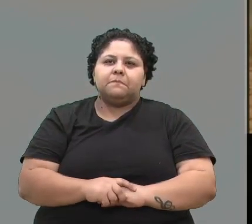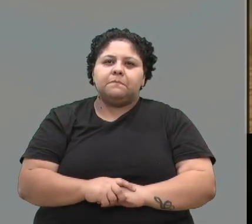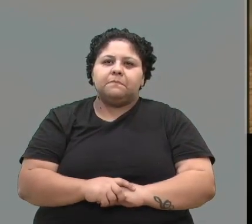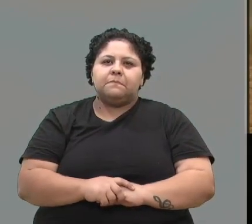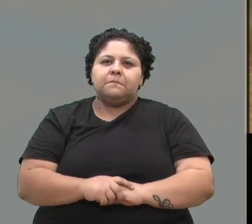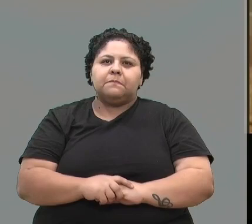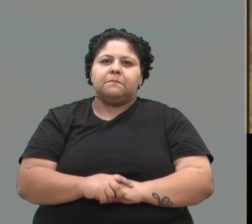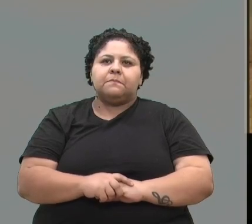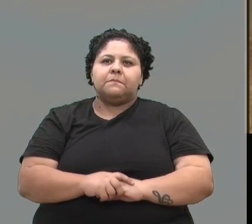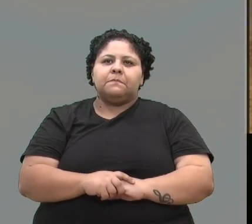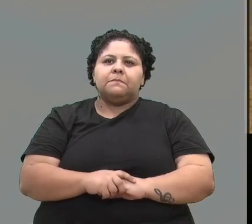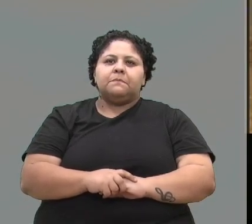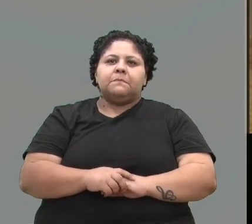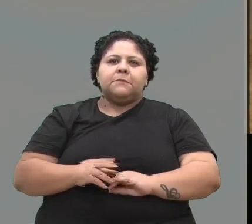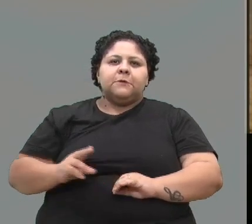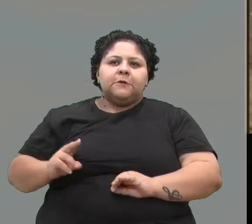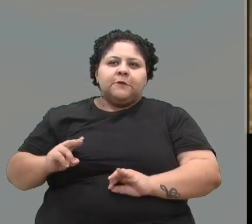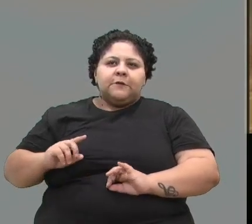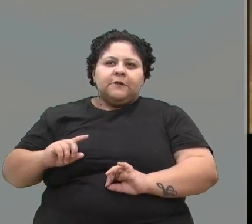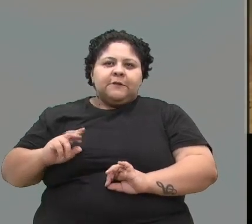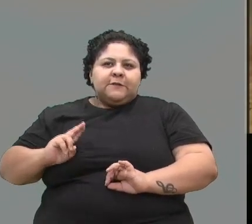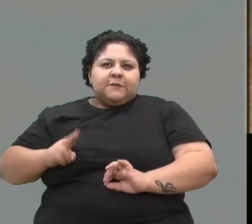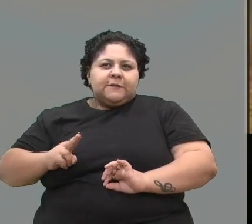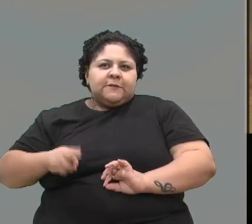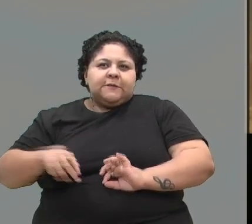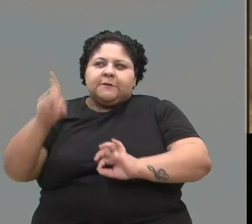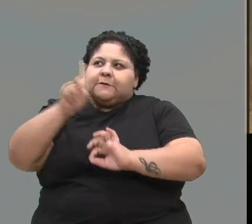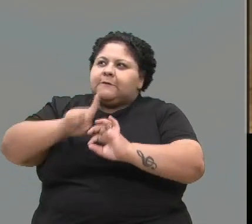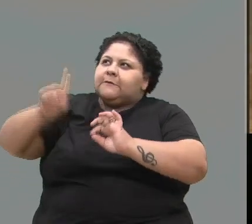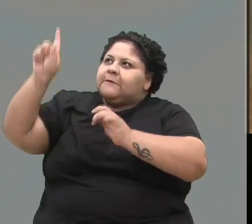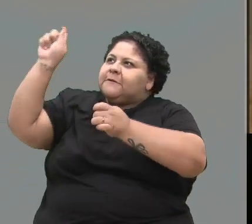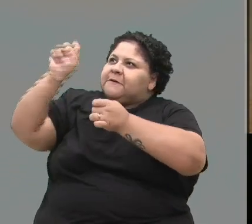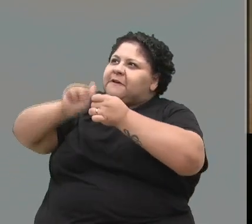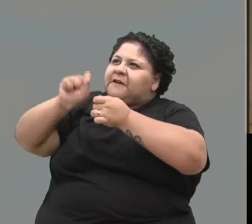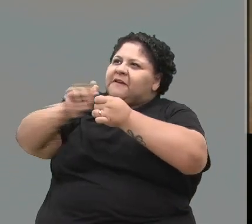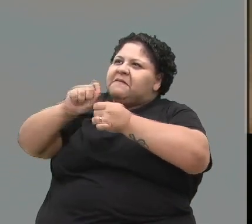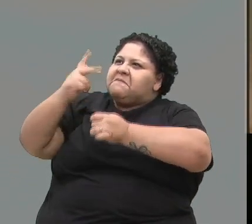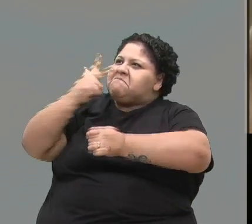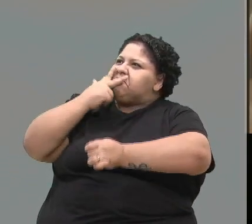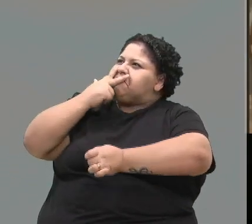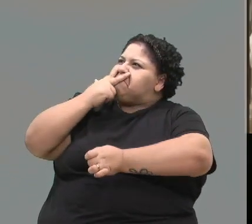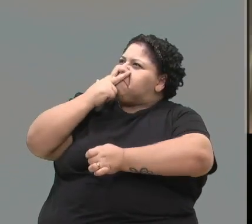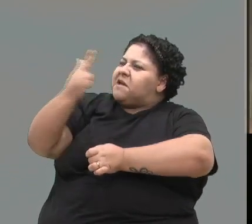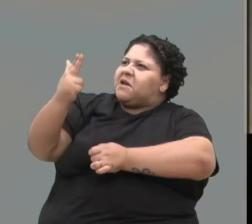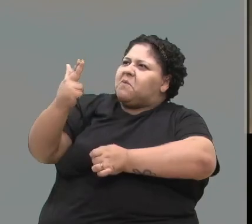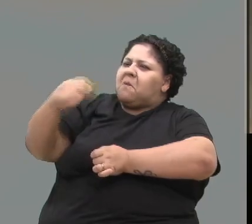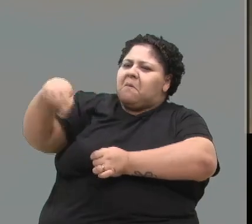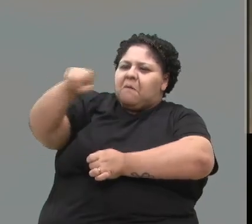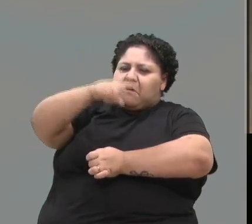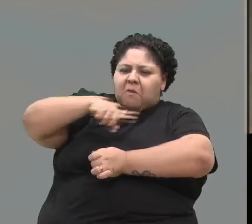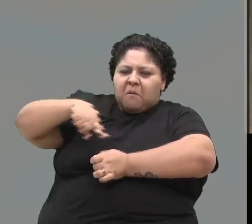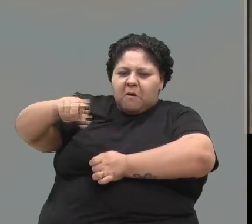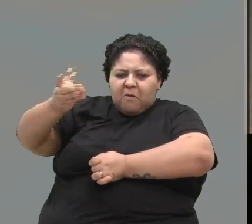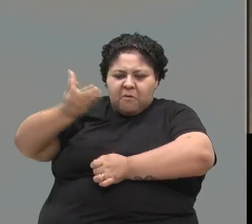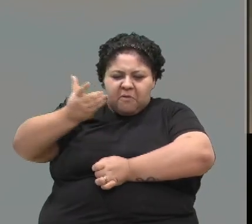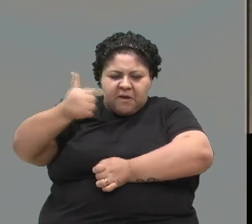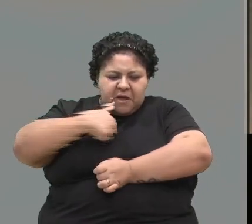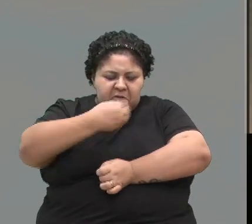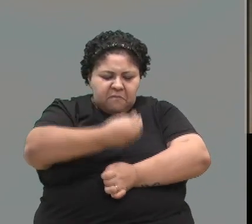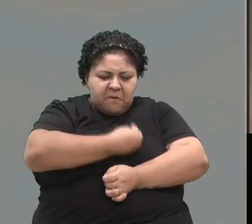Olha que nem sempre o que momento, Deus vai Baixo. fazer tem a ver com o que estou pensando, esperando. Meu